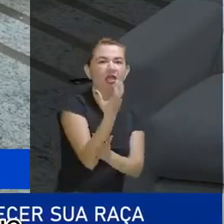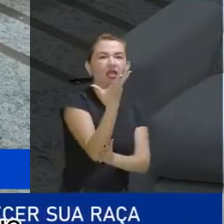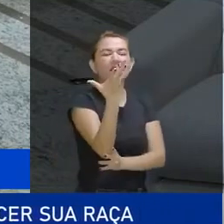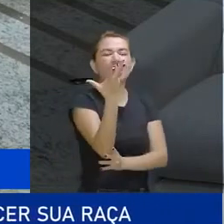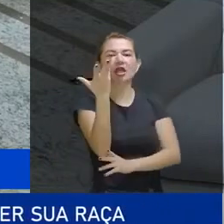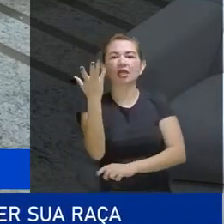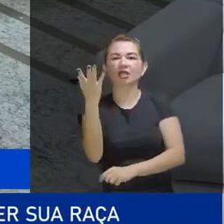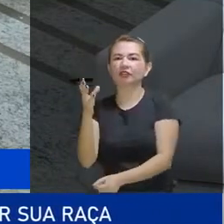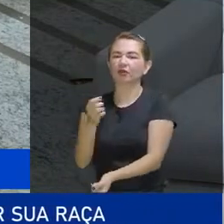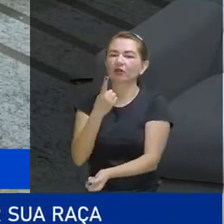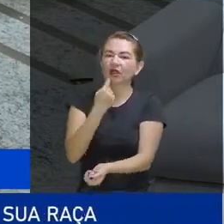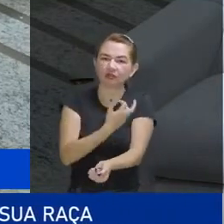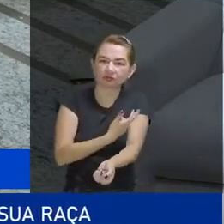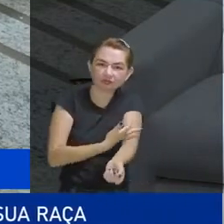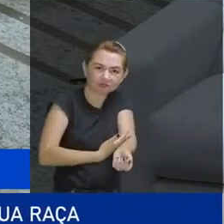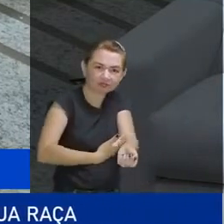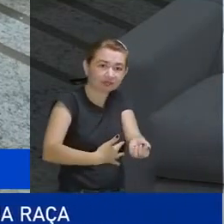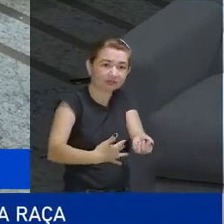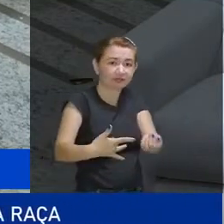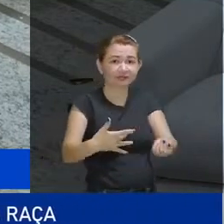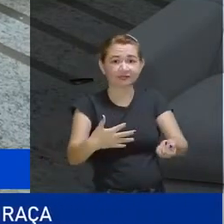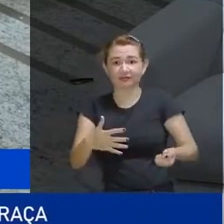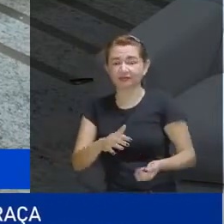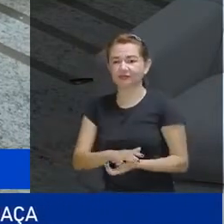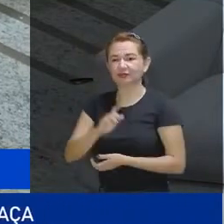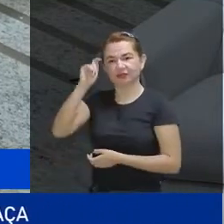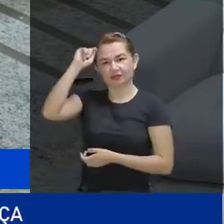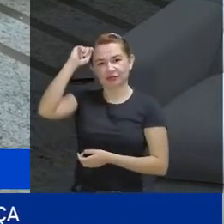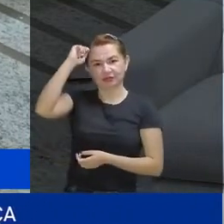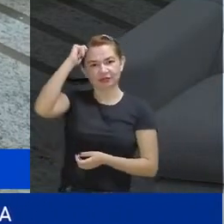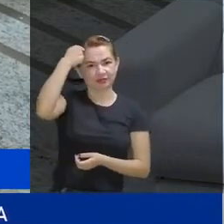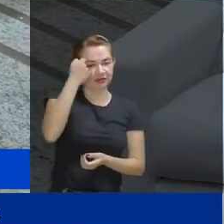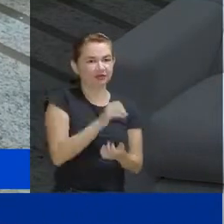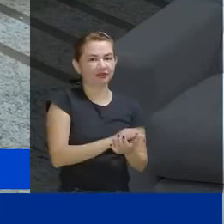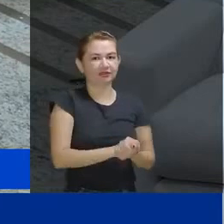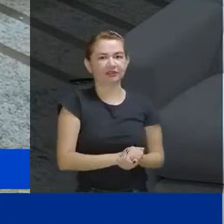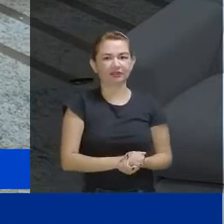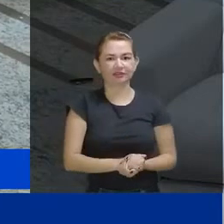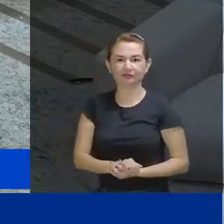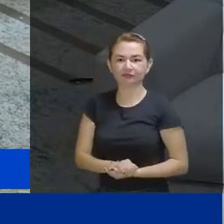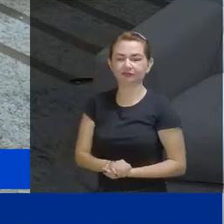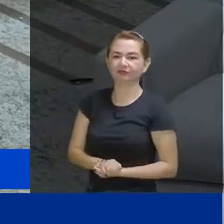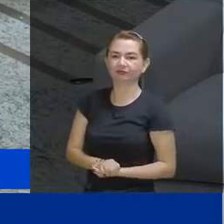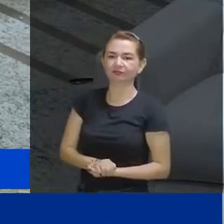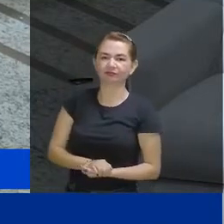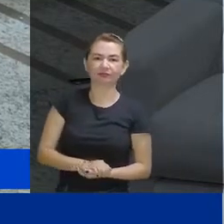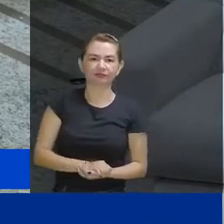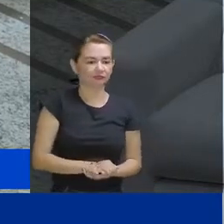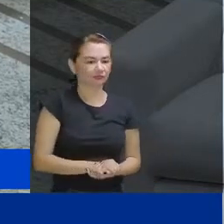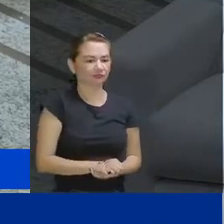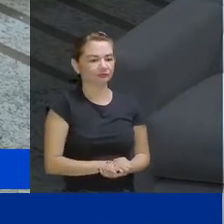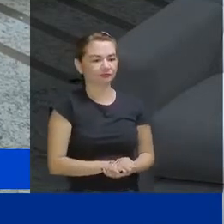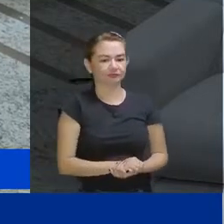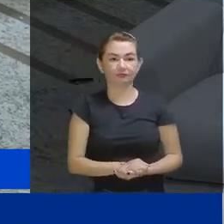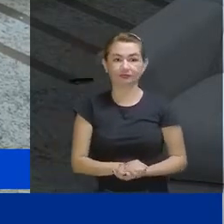mesmo sangue, os negros mandados por Deus.